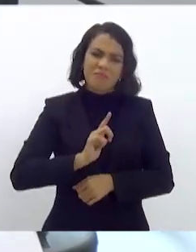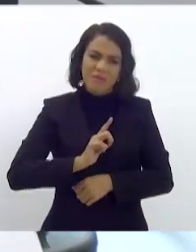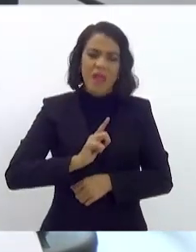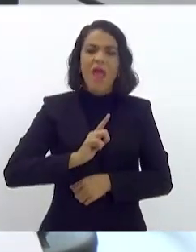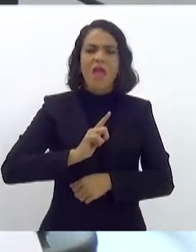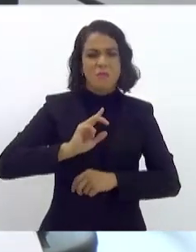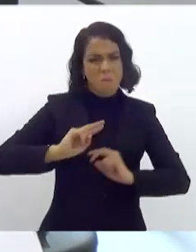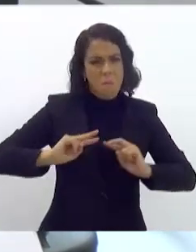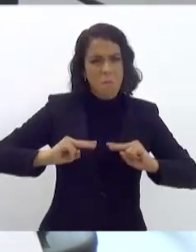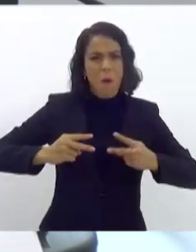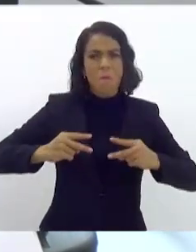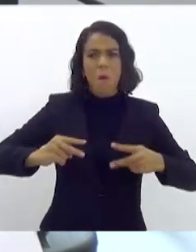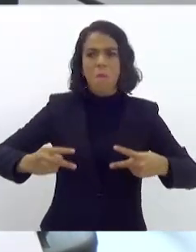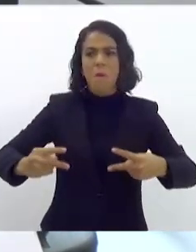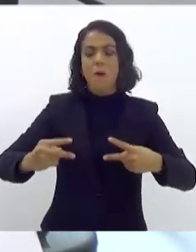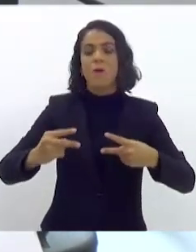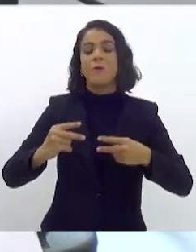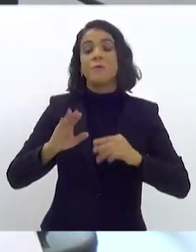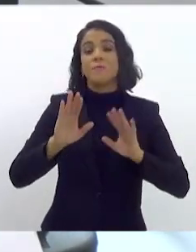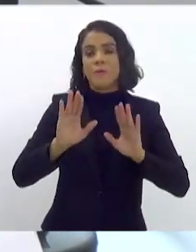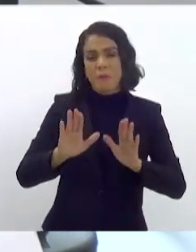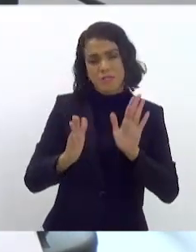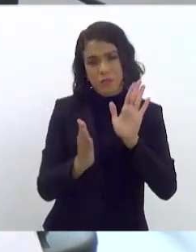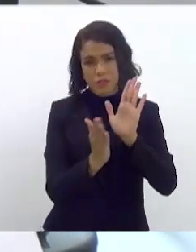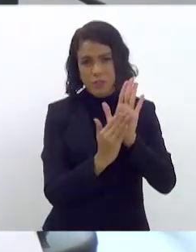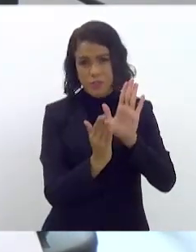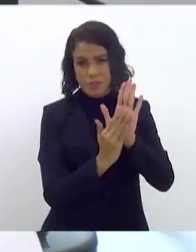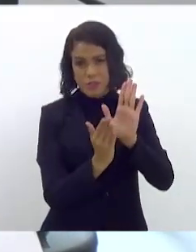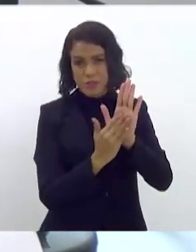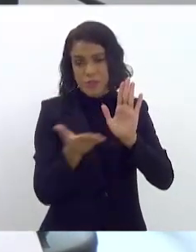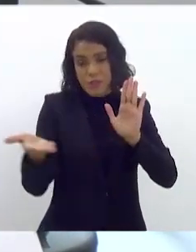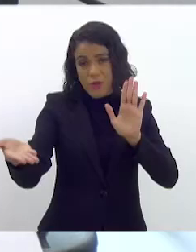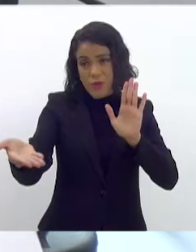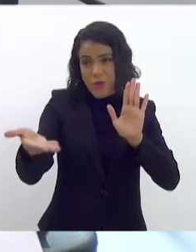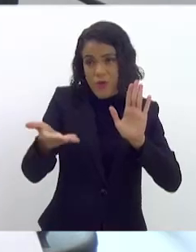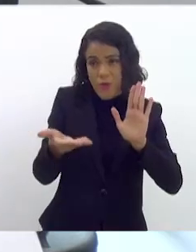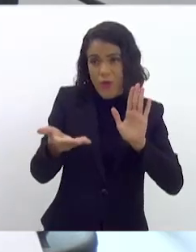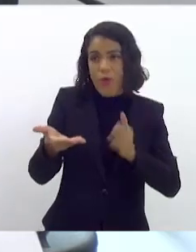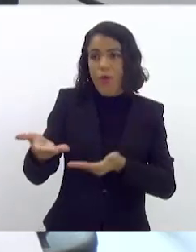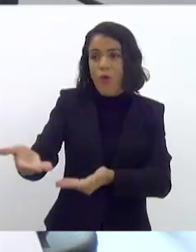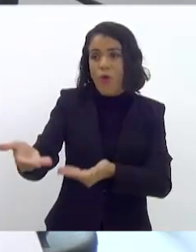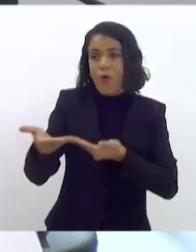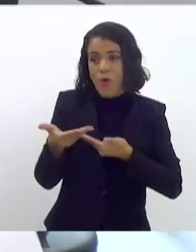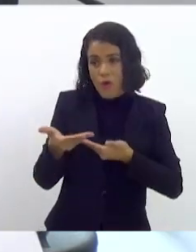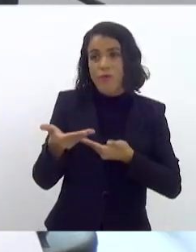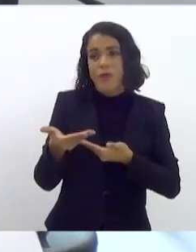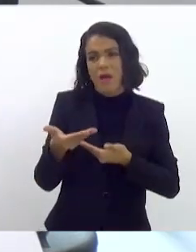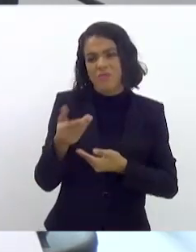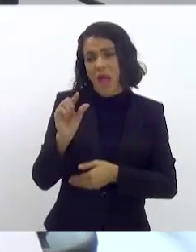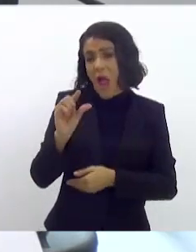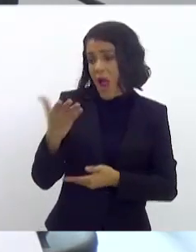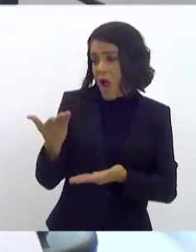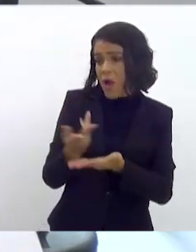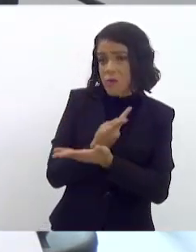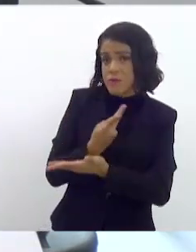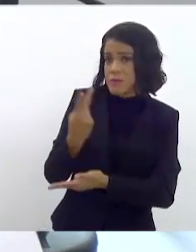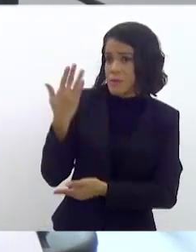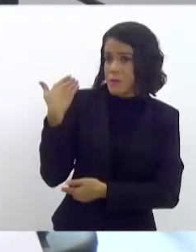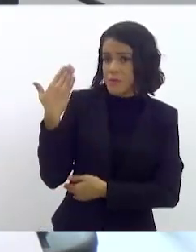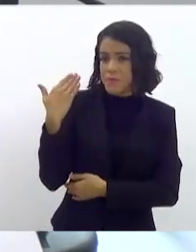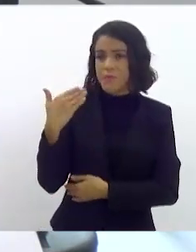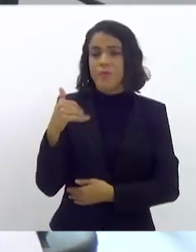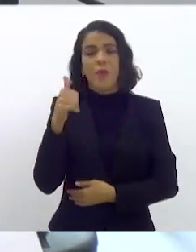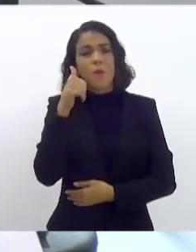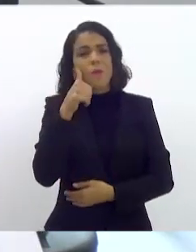desdobramento, e aqui eu já deixo uma proposta de chamar como é um caso recente, que foi